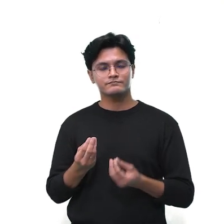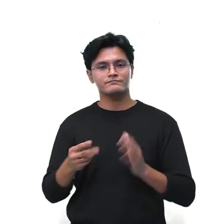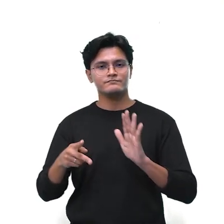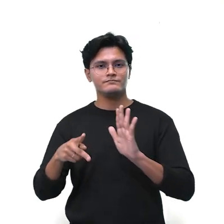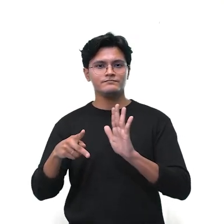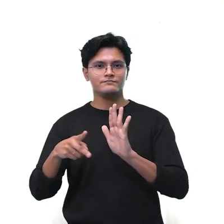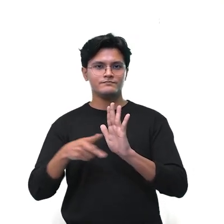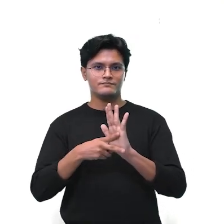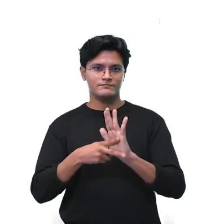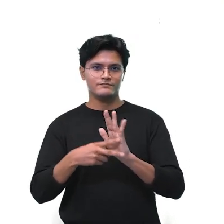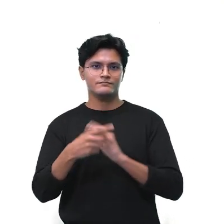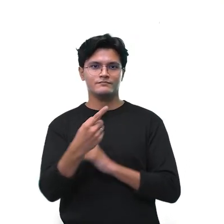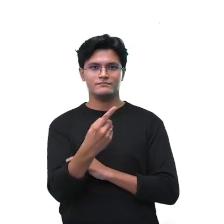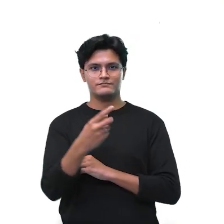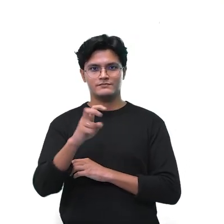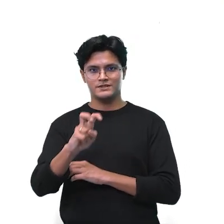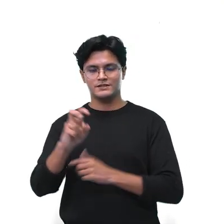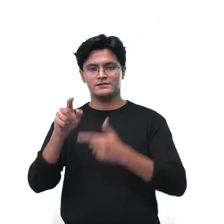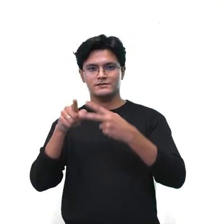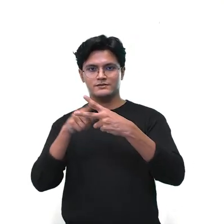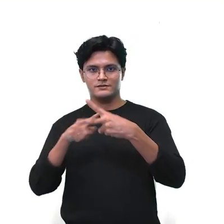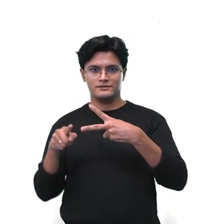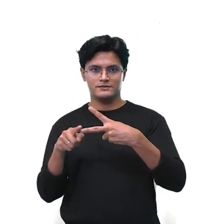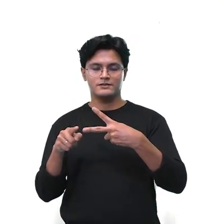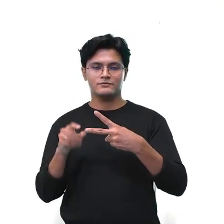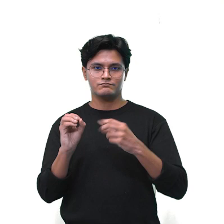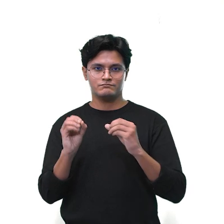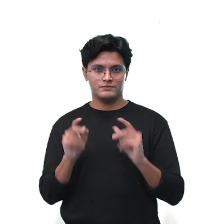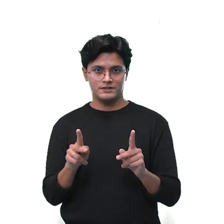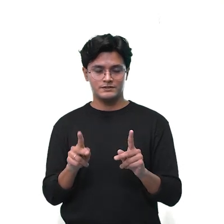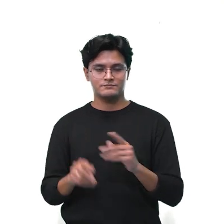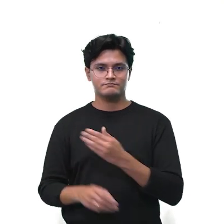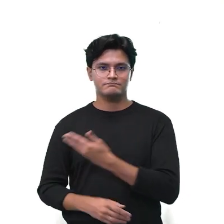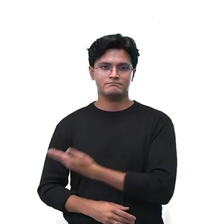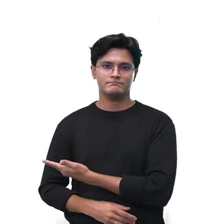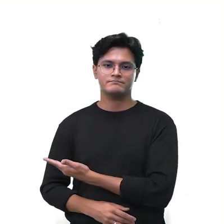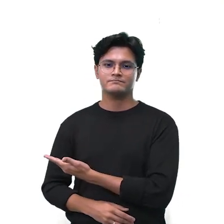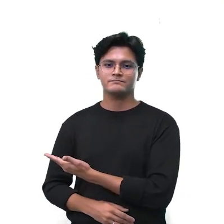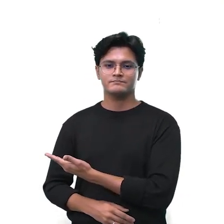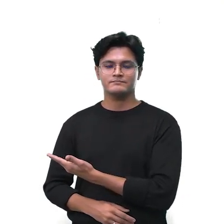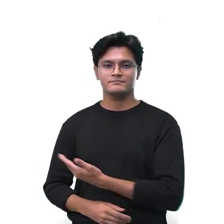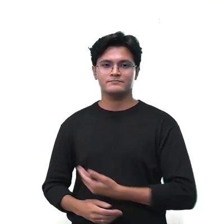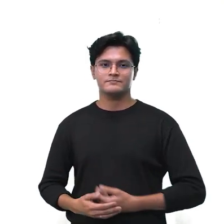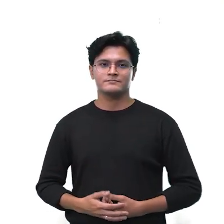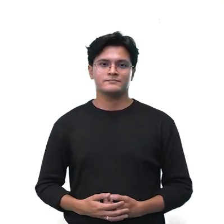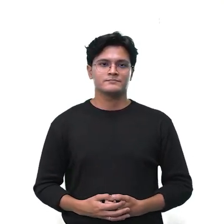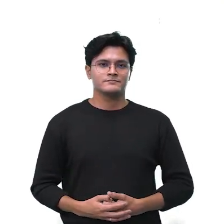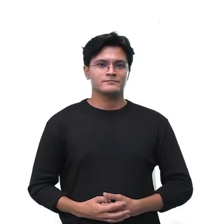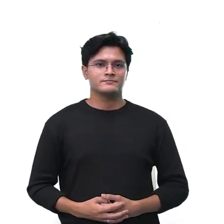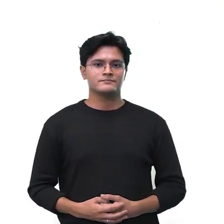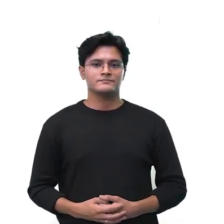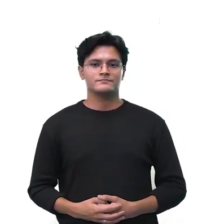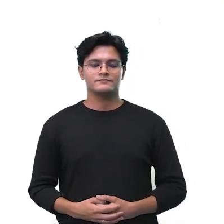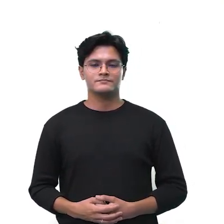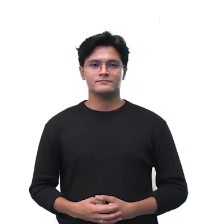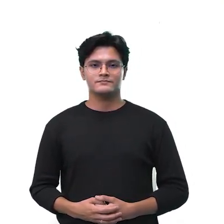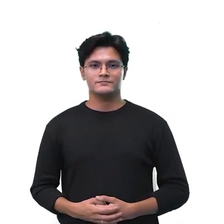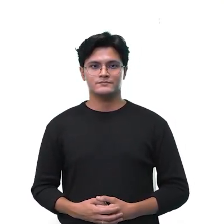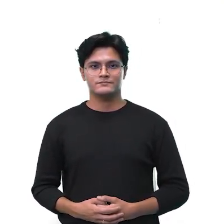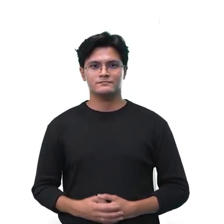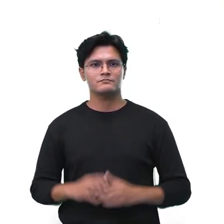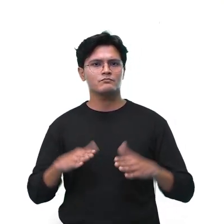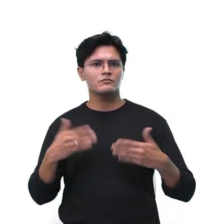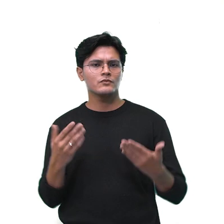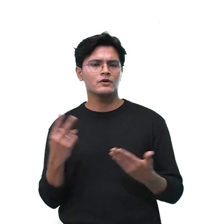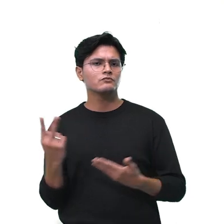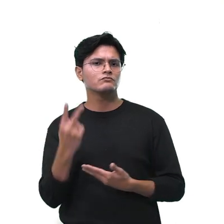a 15 graus, tá bom? Muito bem. Então, qual foi o valor